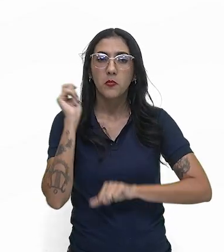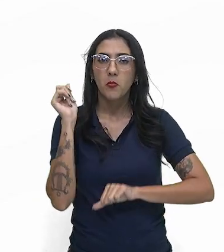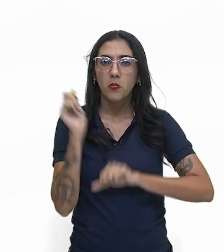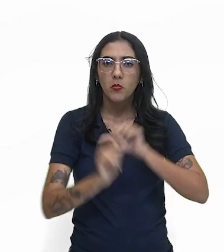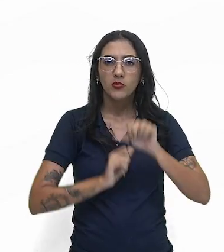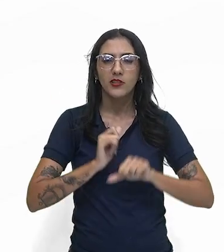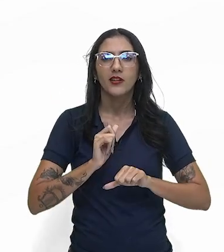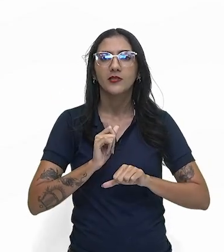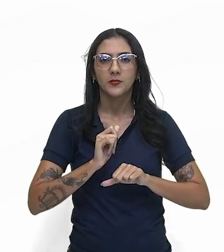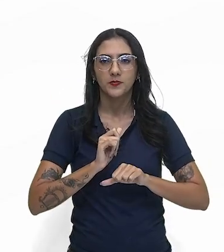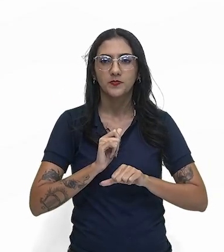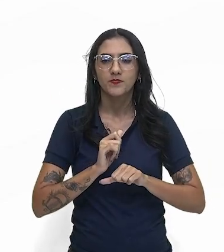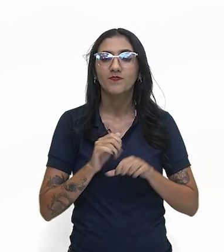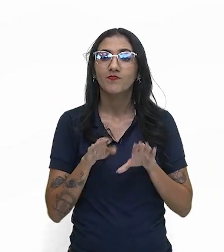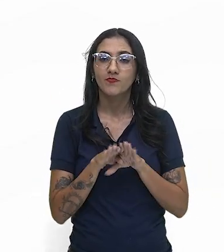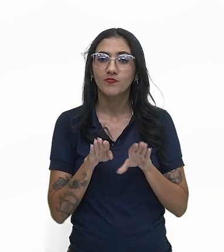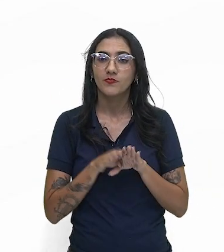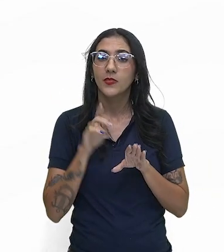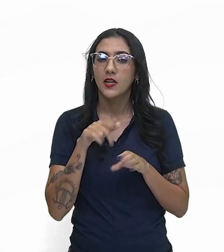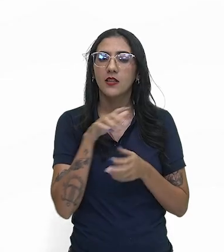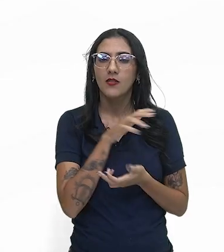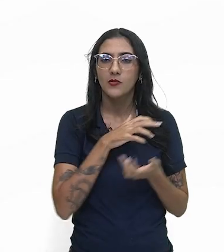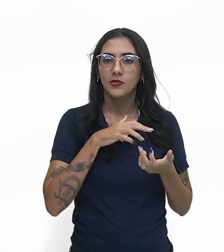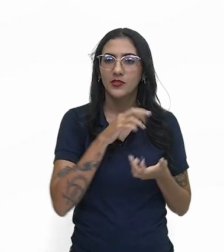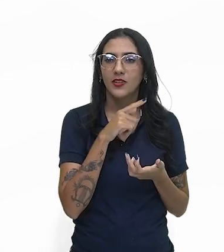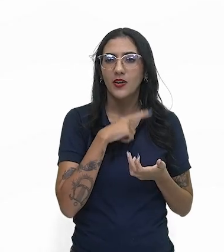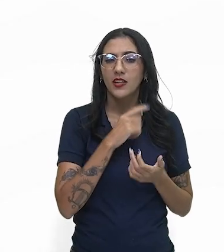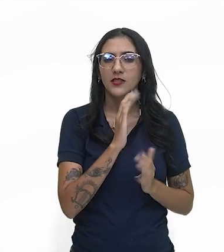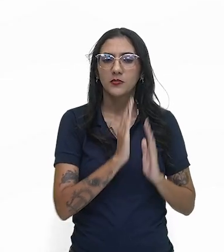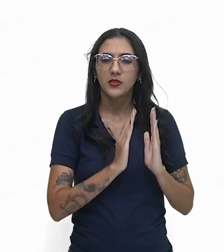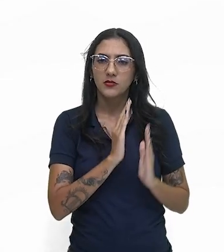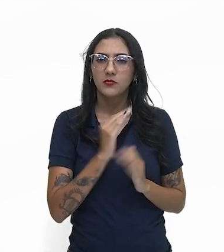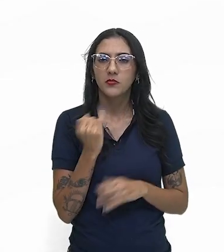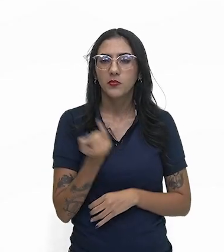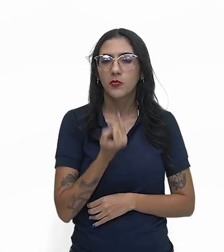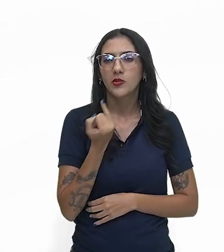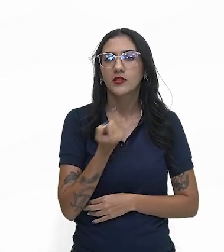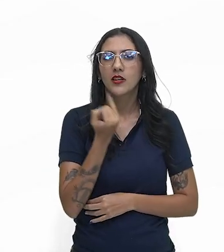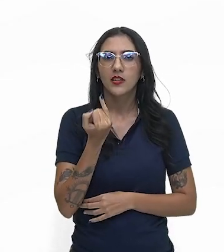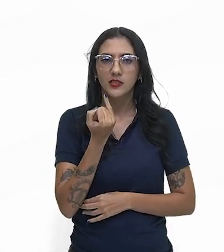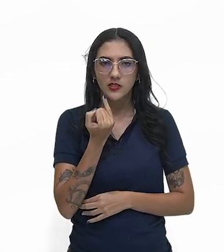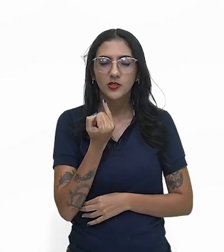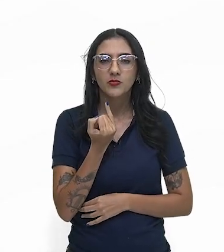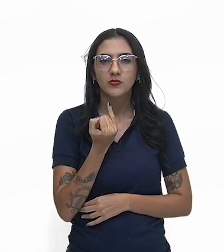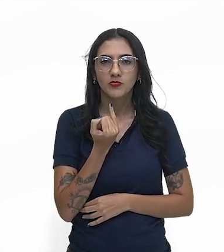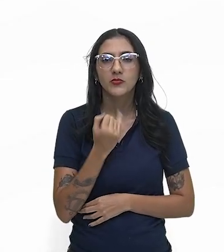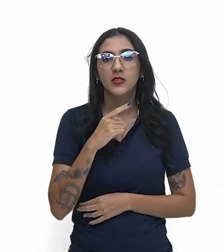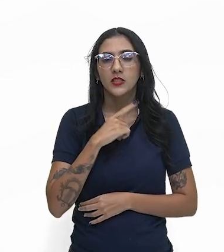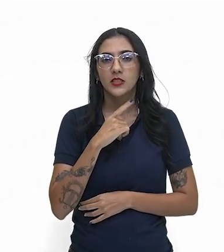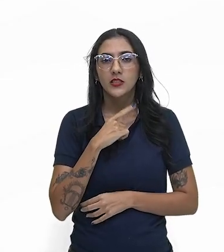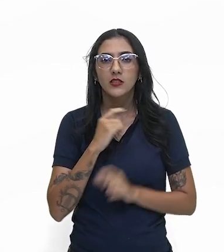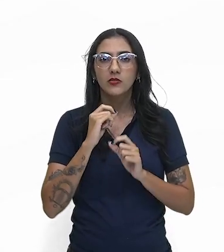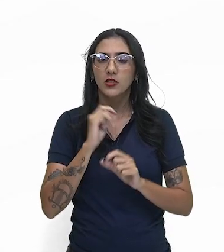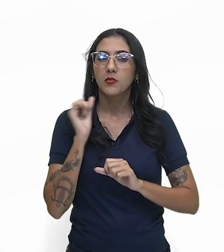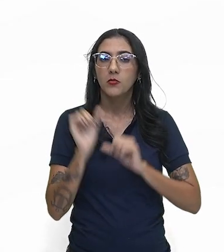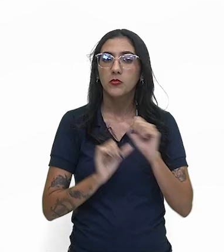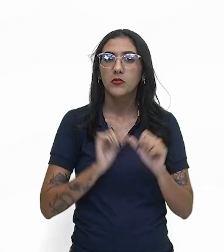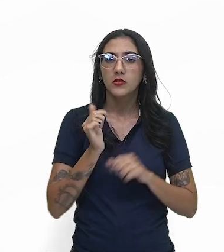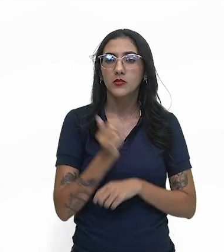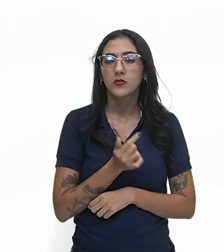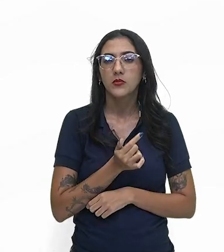transforma. E a revolução científica, ela é esse momento, né, da explosão que leva a uma outra